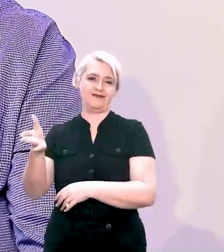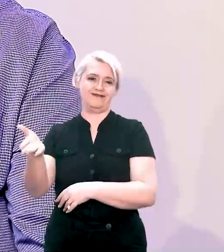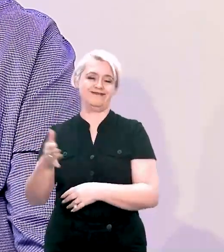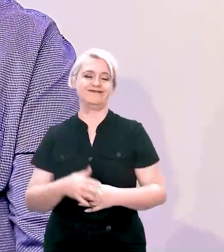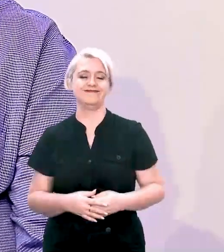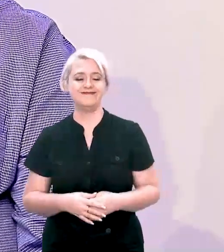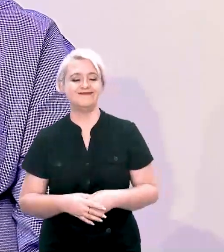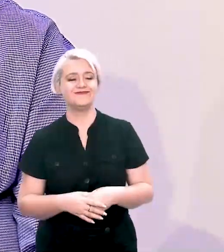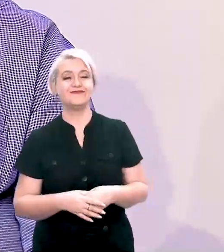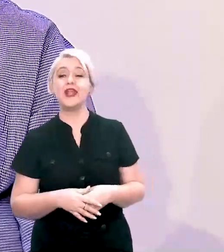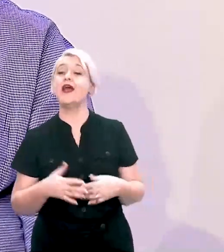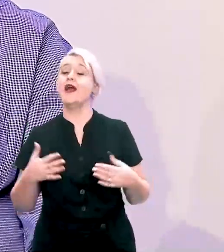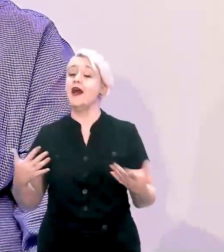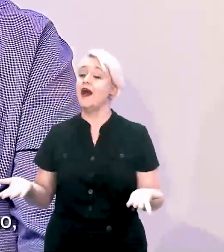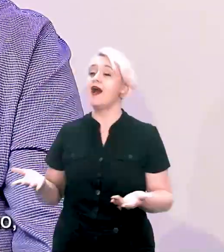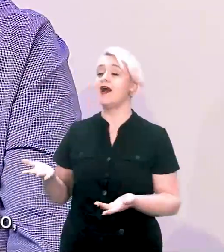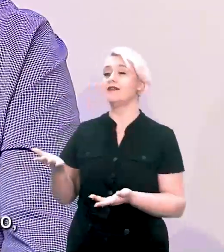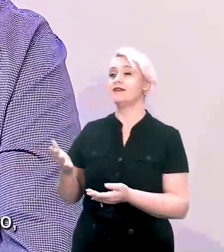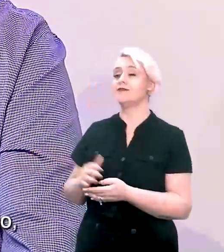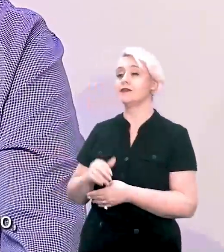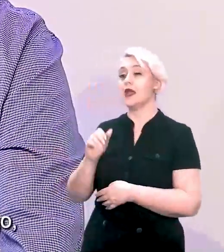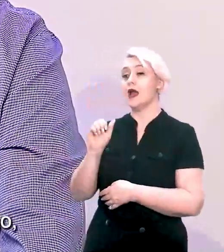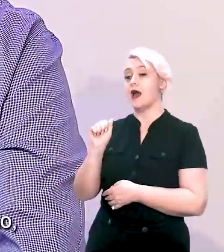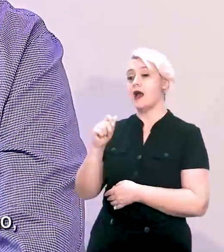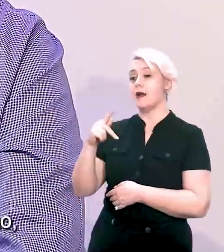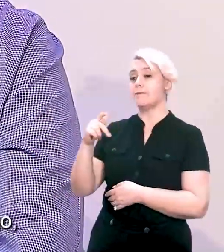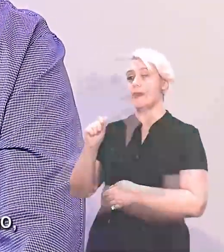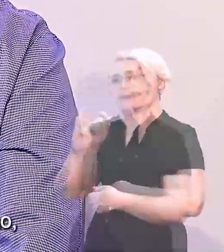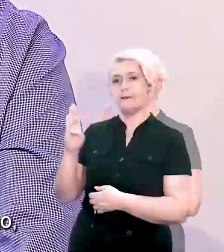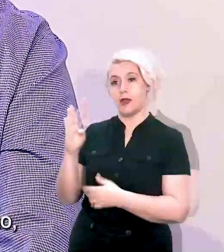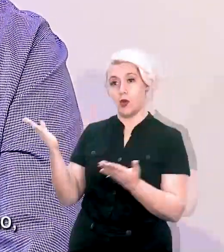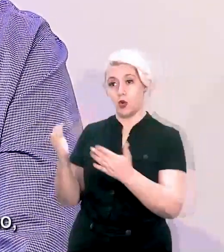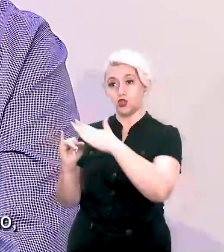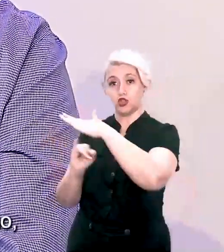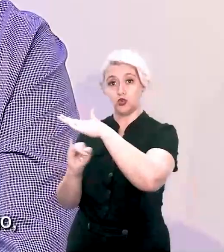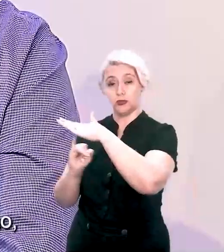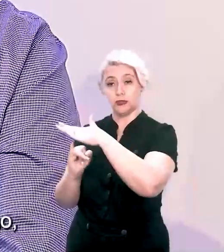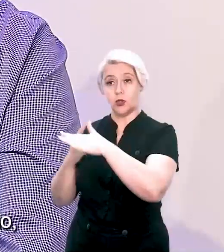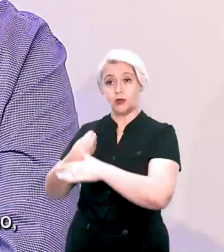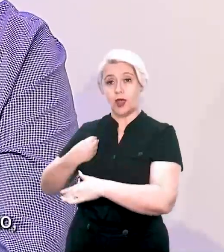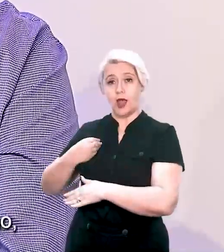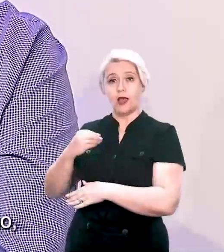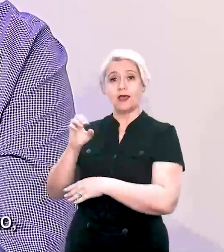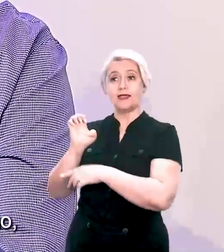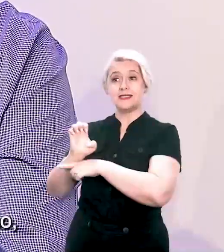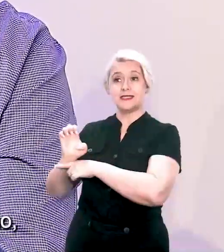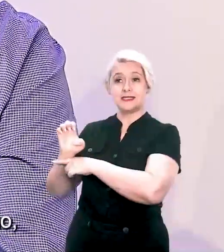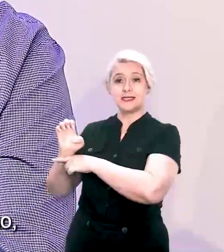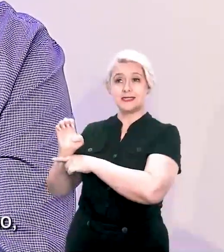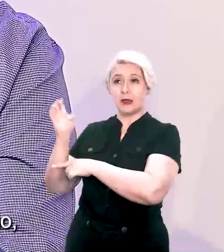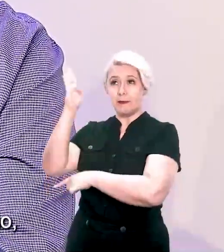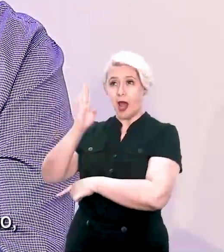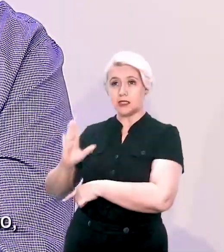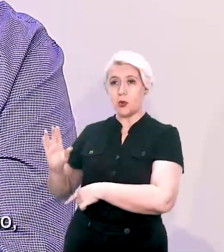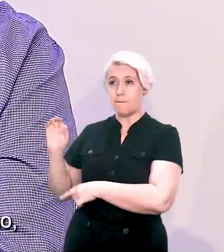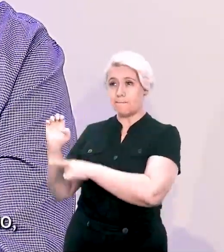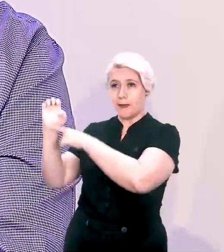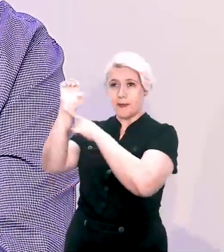É isso. Petri, veja só, a PABB hoje ela é uma instituição que está presente em 15 estados da